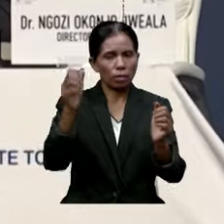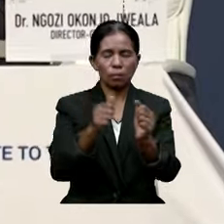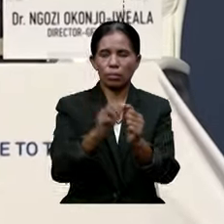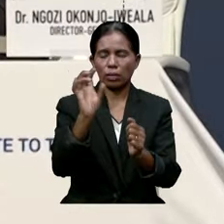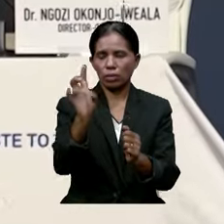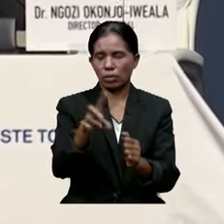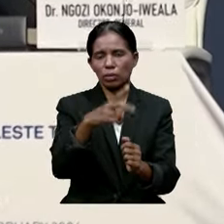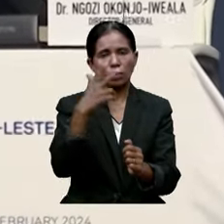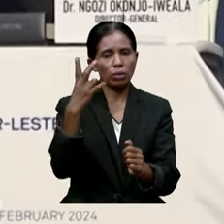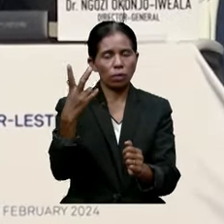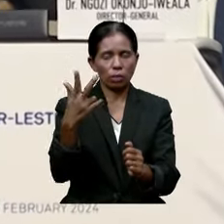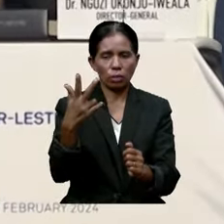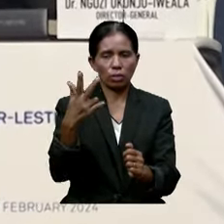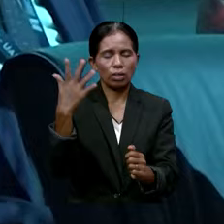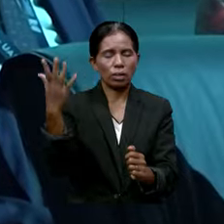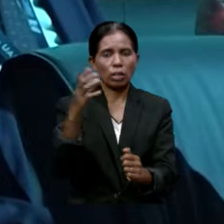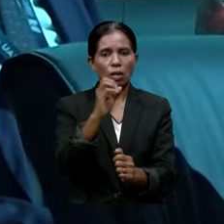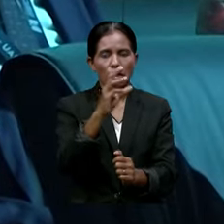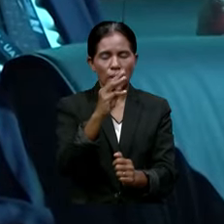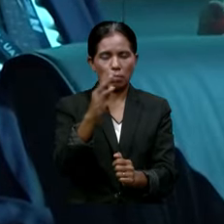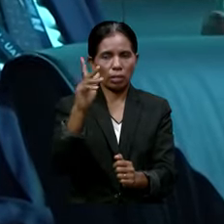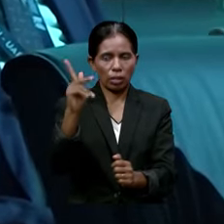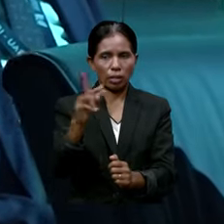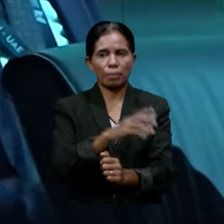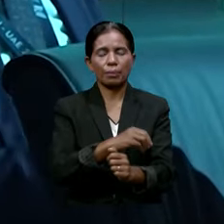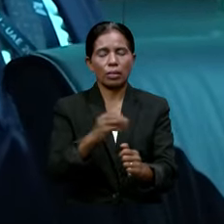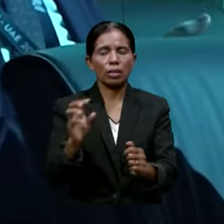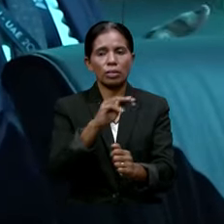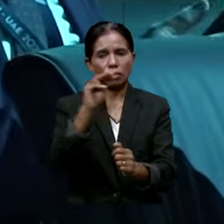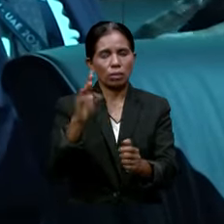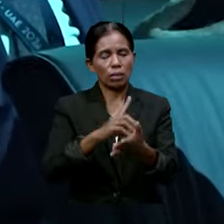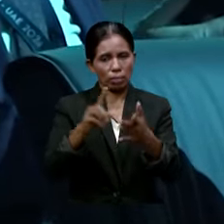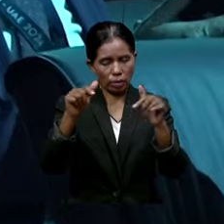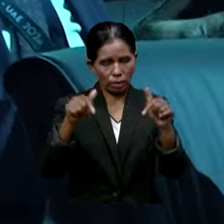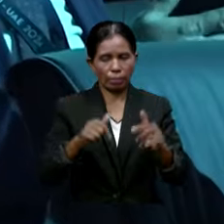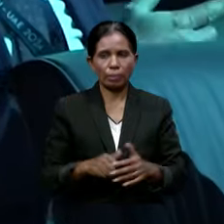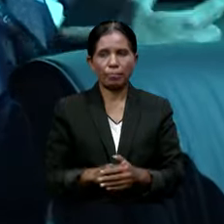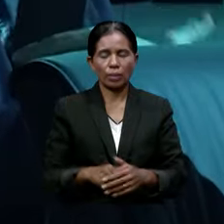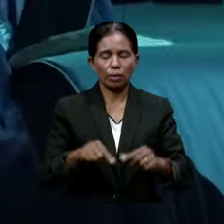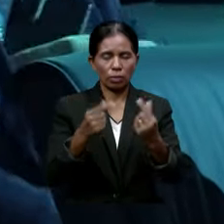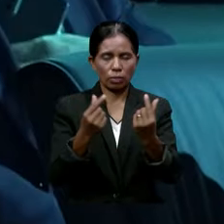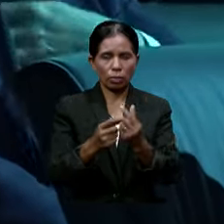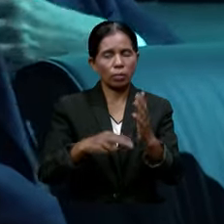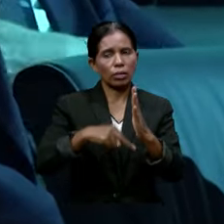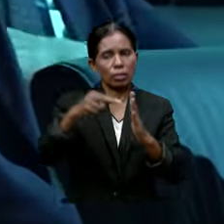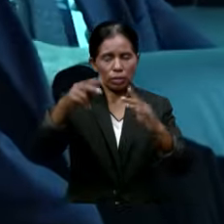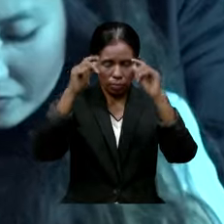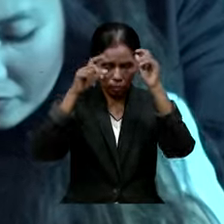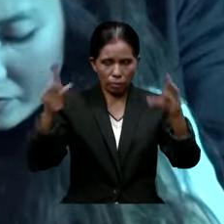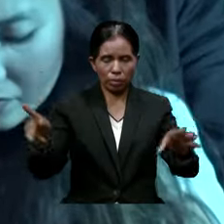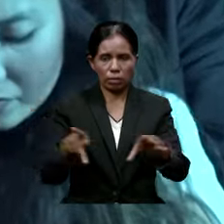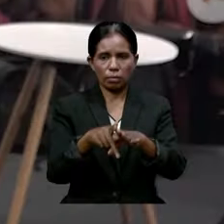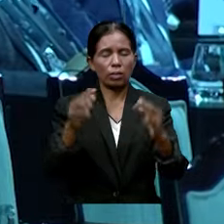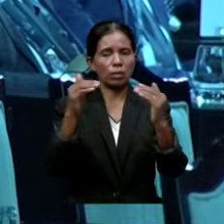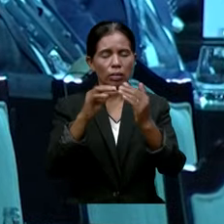Rosintolo, OMK Nian, e a Abu Dhabi, Emirados Árabes Unidos, segunda-feira. Né? No equipa alto nível Timor-Leste Nian, neve participamos e a